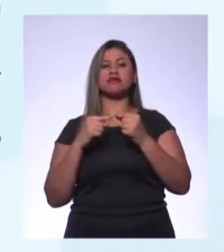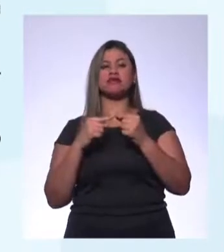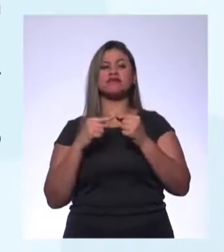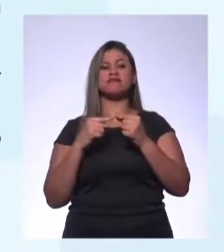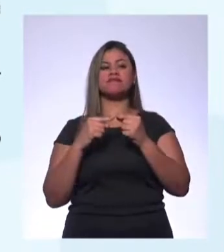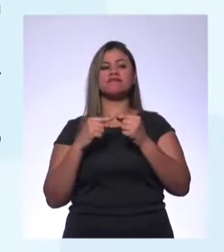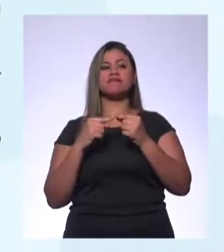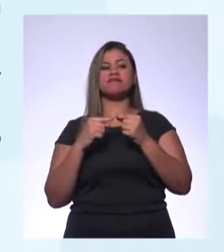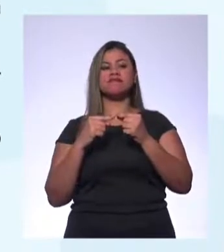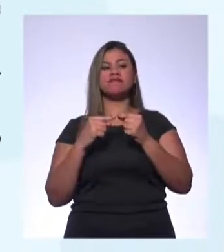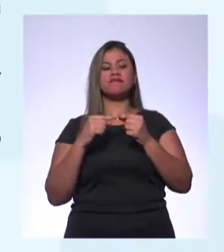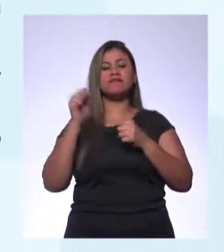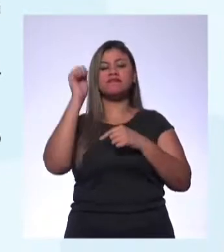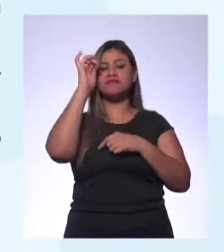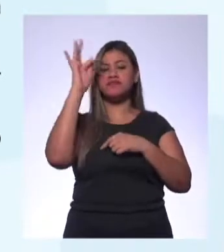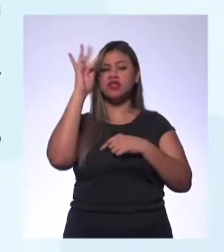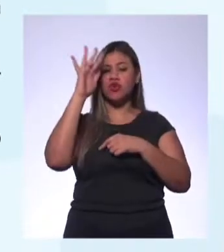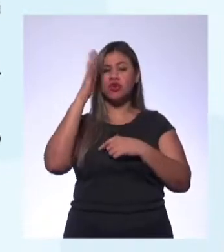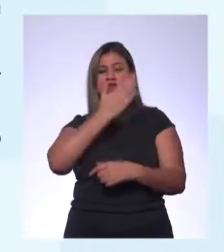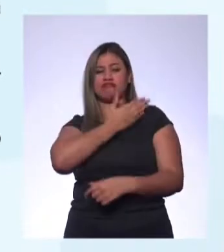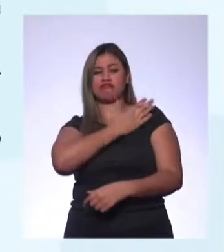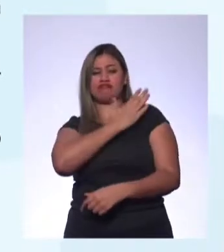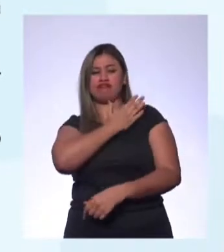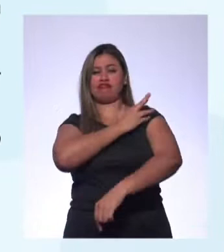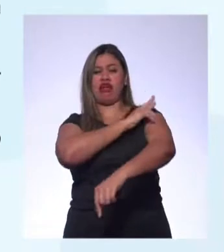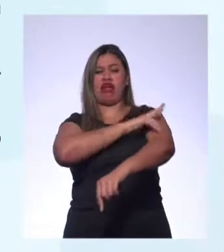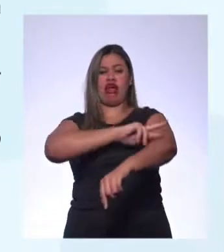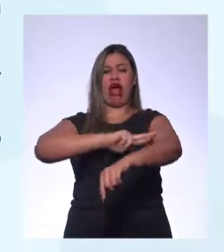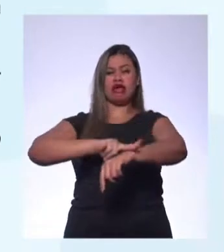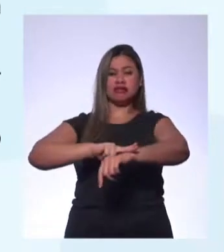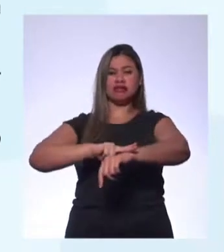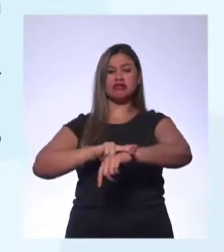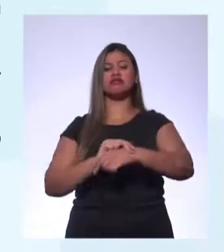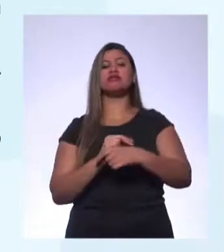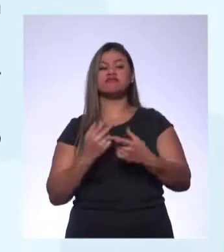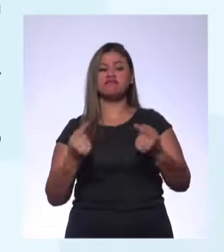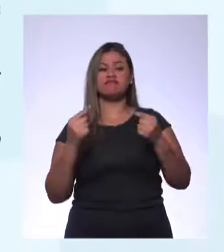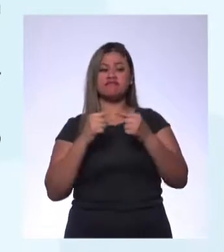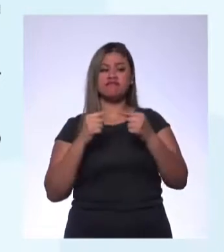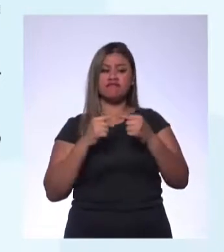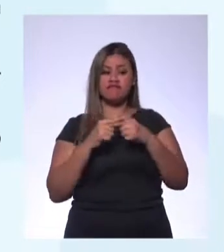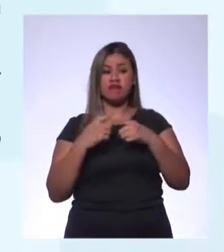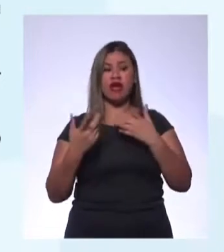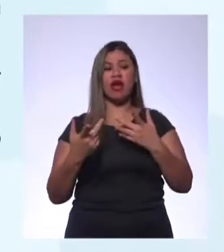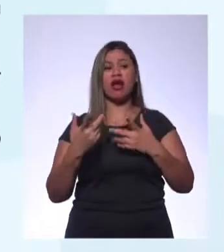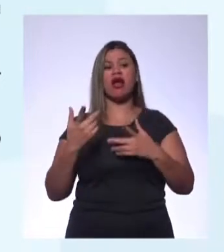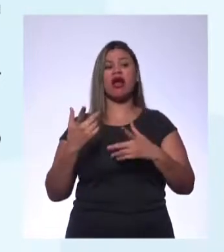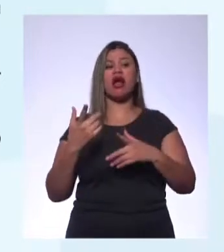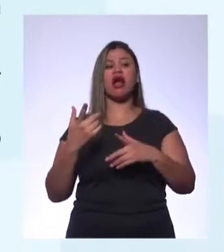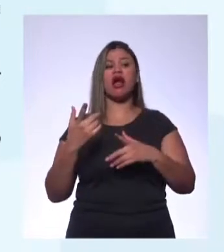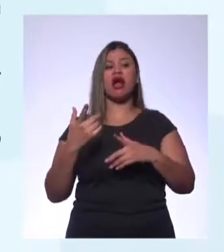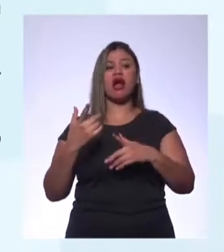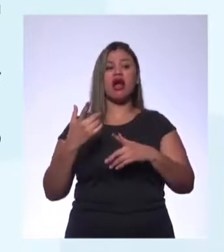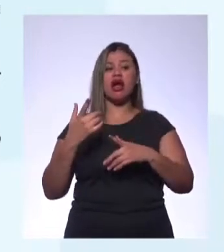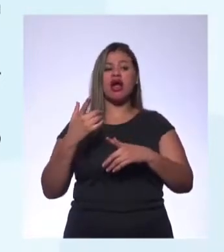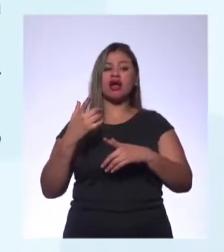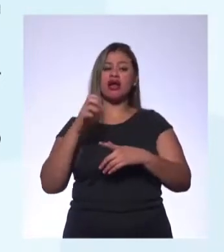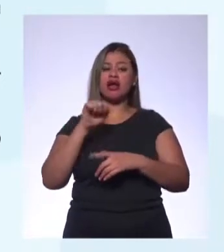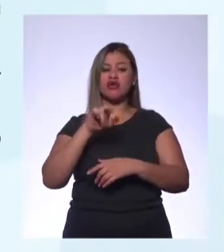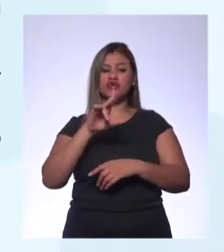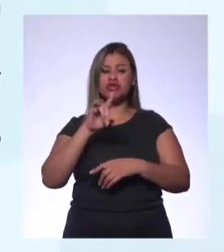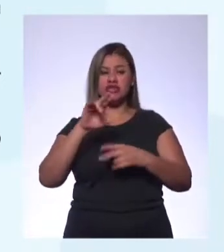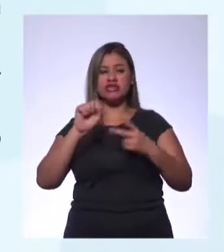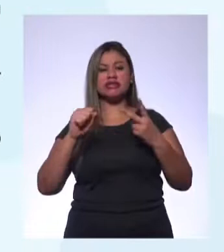chamadas teorias racistas, tá? Que são teorias e justificativas ideológicas que passam pela eugenia,